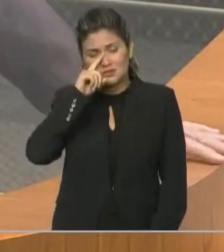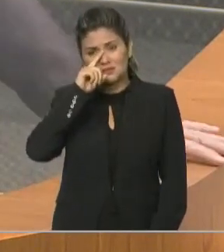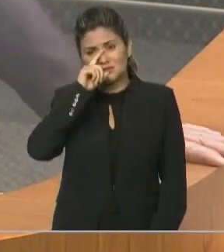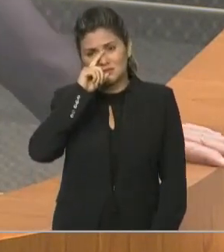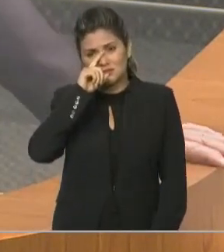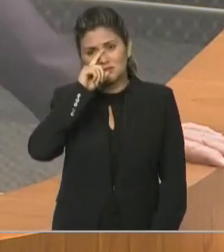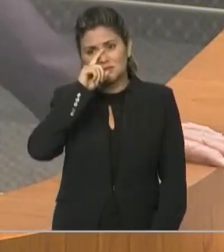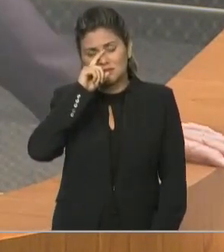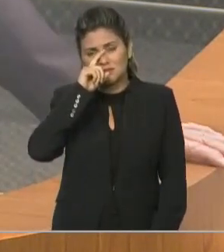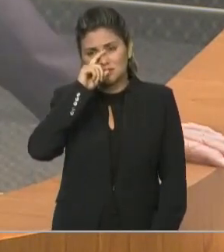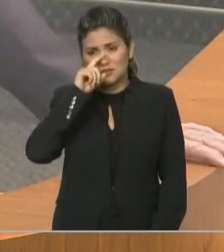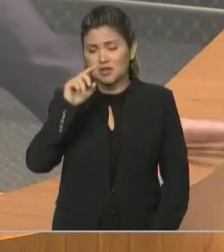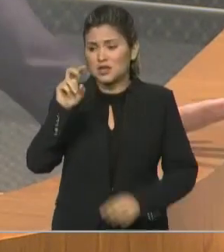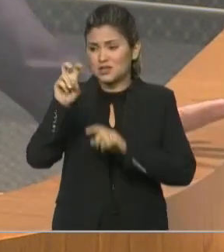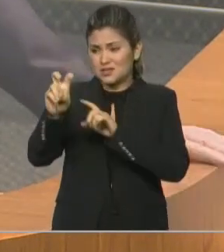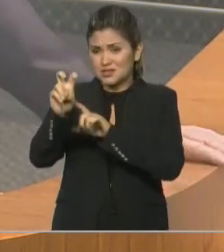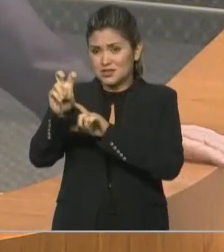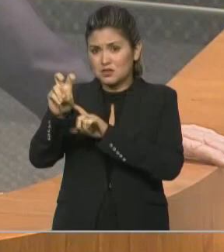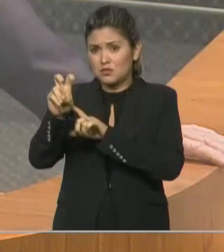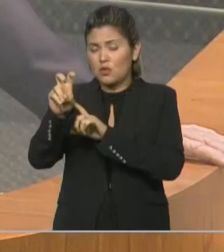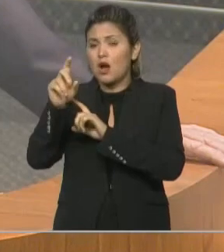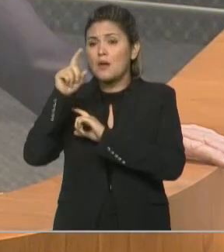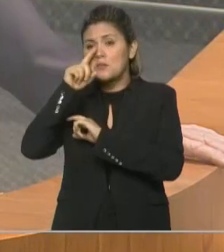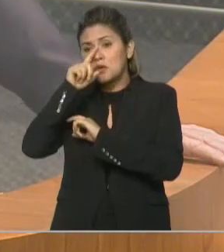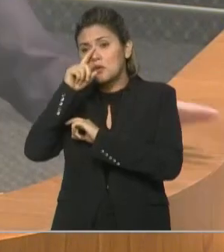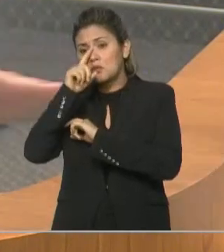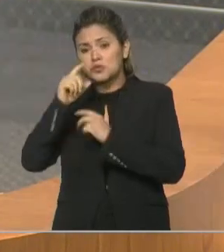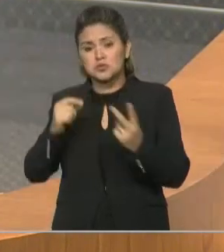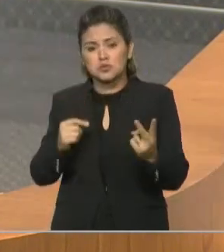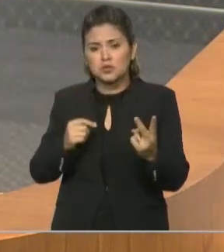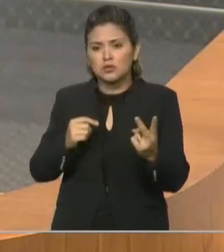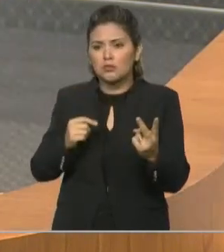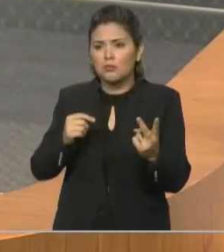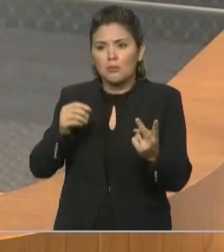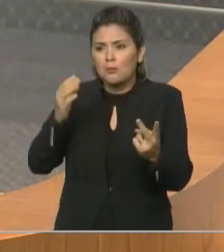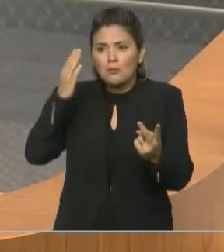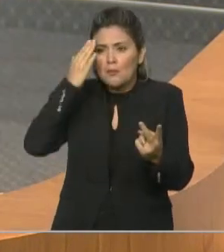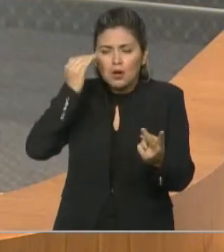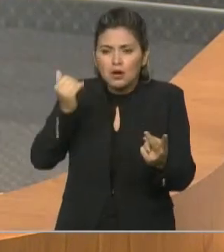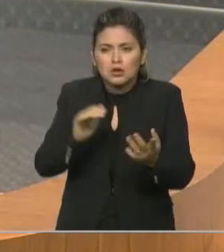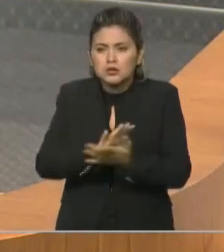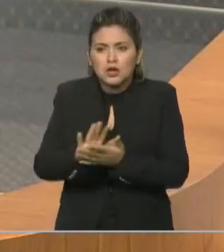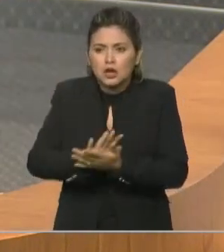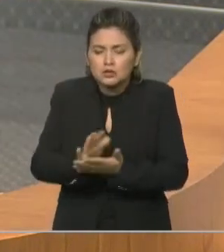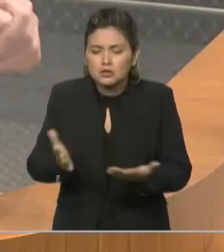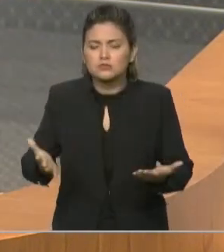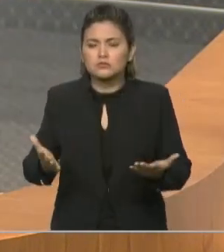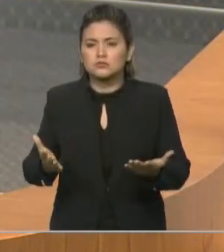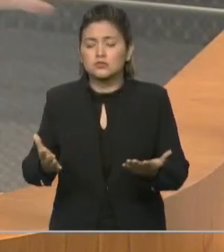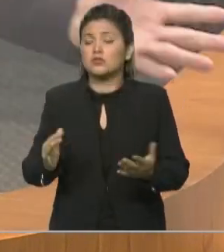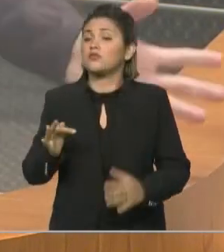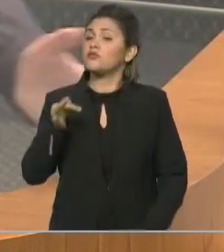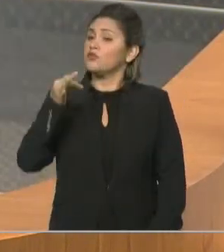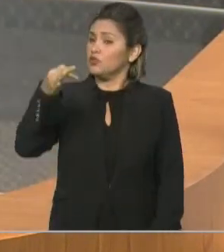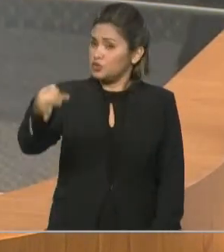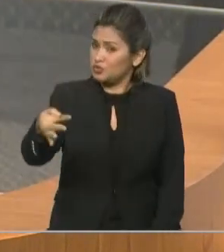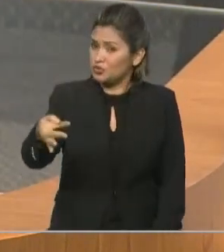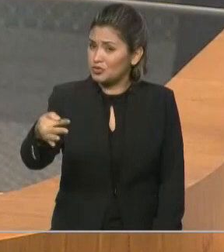tem, sequer sabe o que é alto ou baixo. Quando morrer amanhã, os meios de comunicação vão dizer,